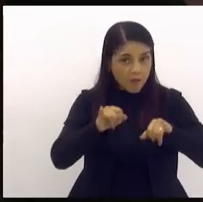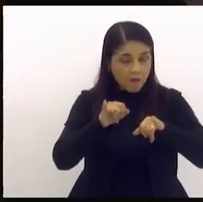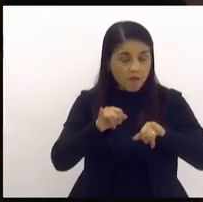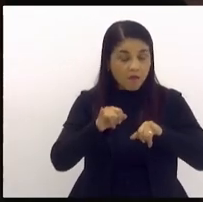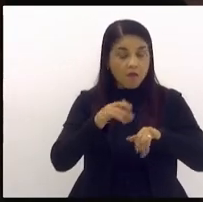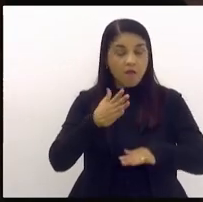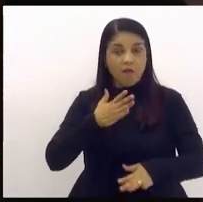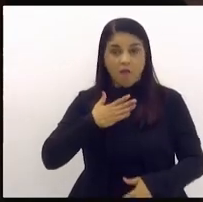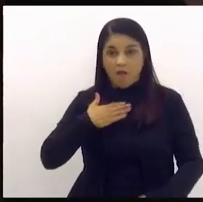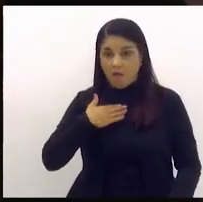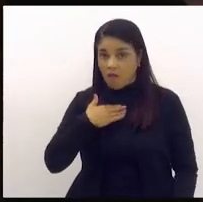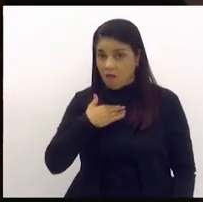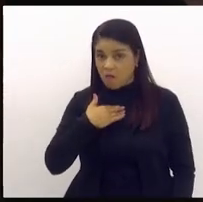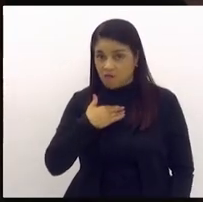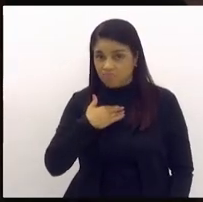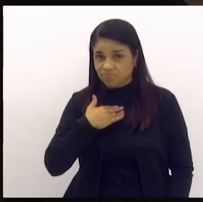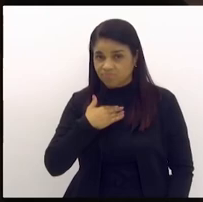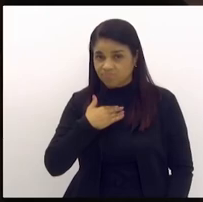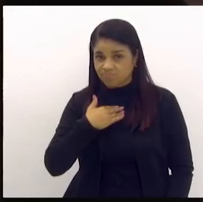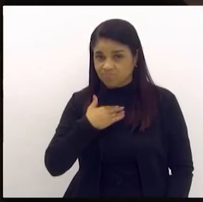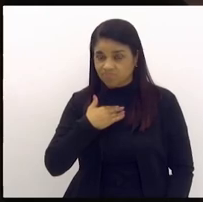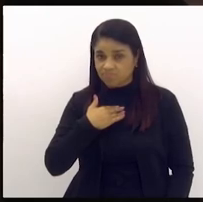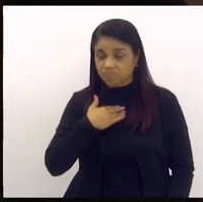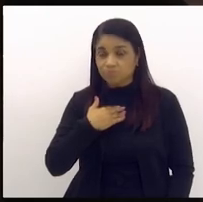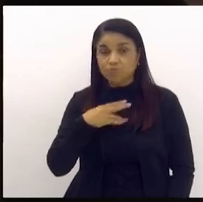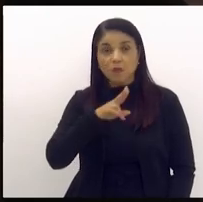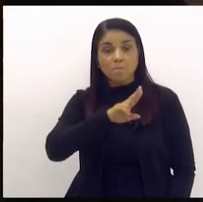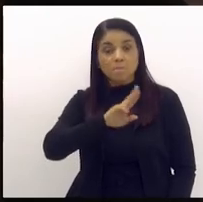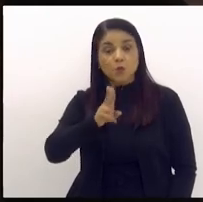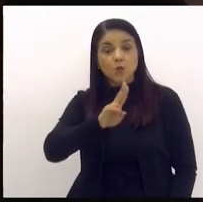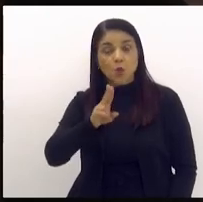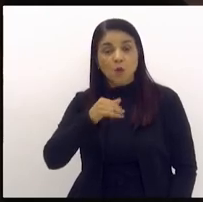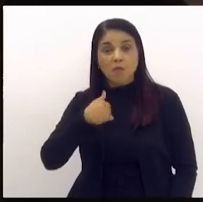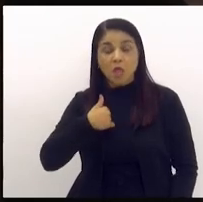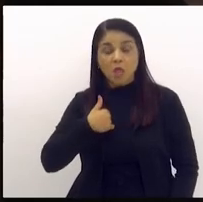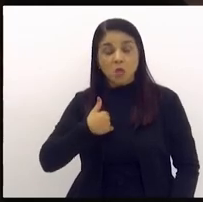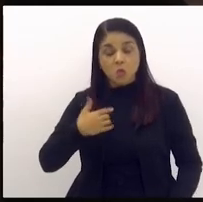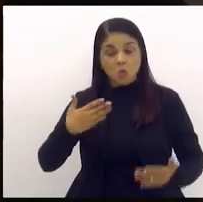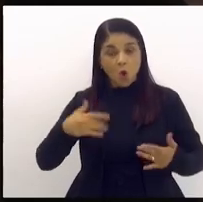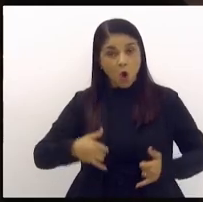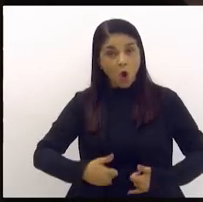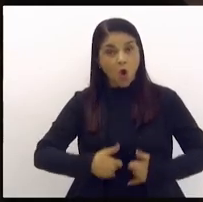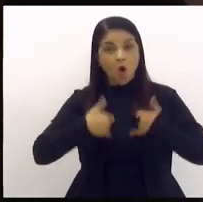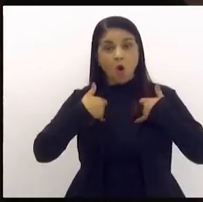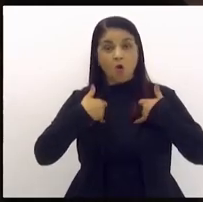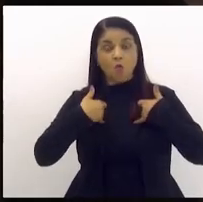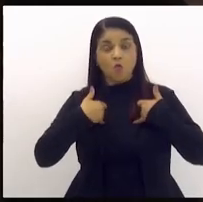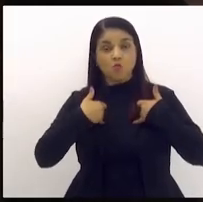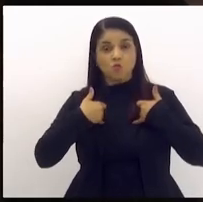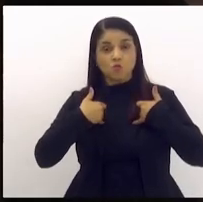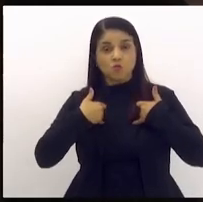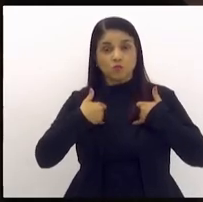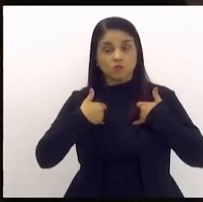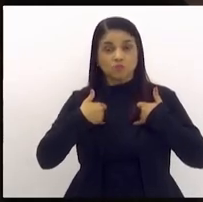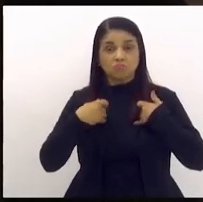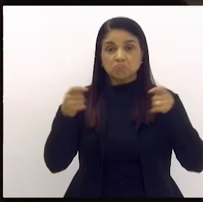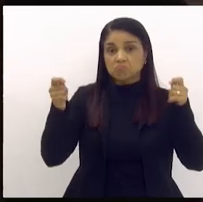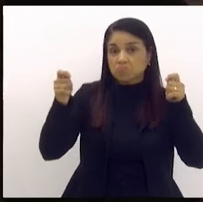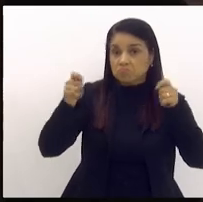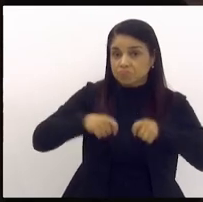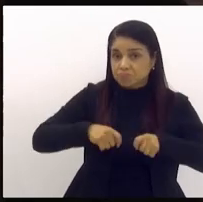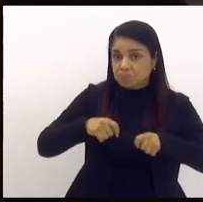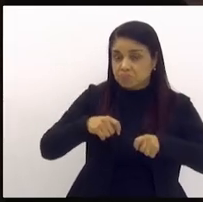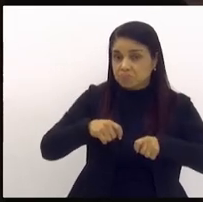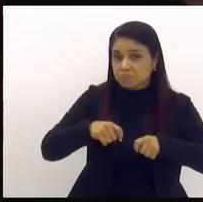eu encaro, sempre que sou citado, com muita alegria, com muita honra, a possibilidade